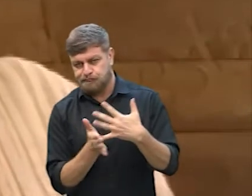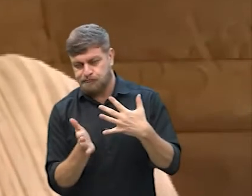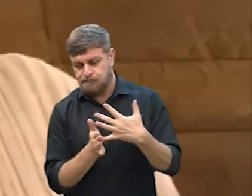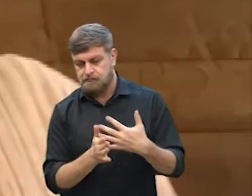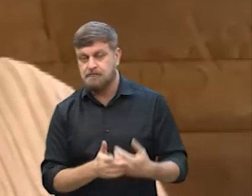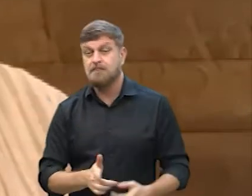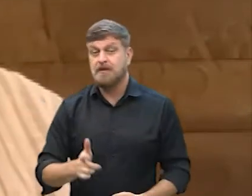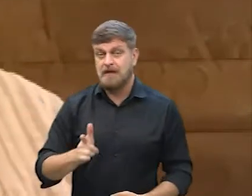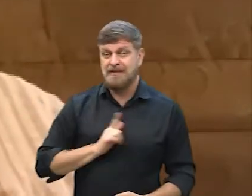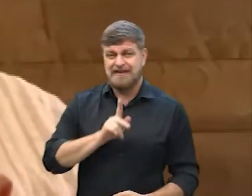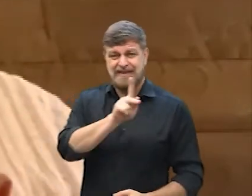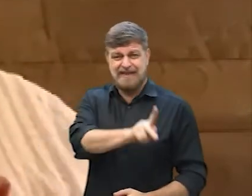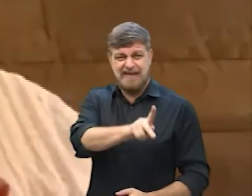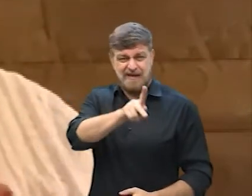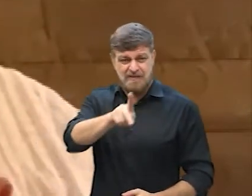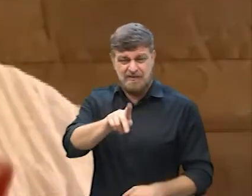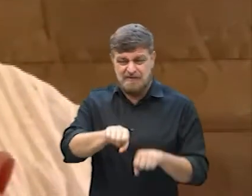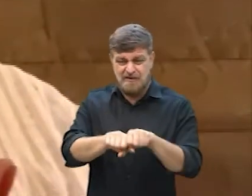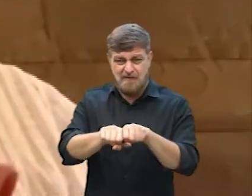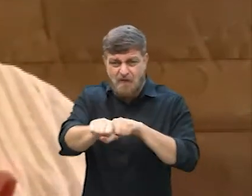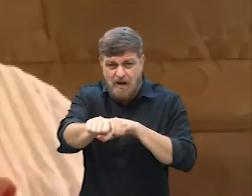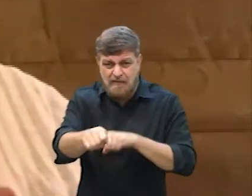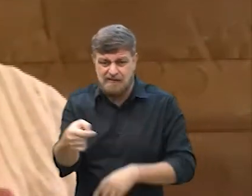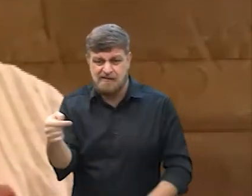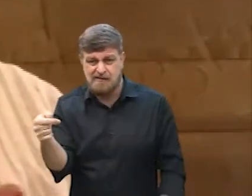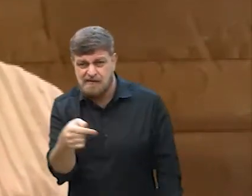temos professores que se